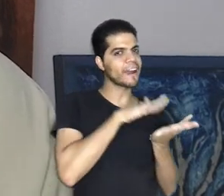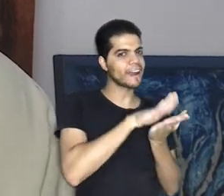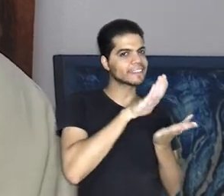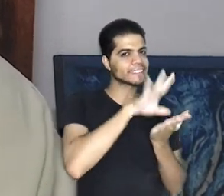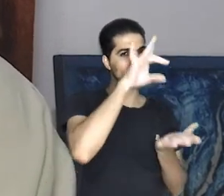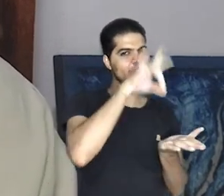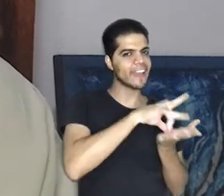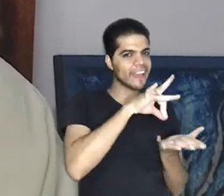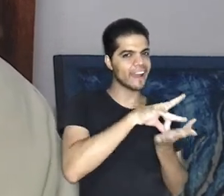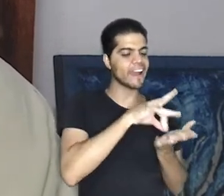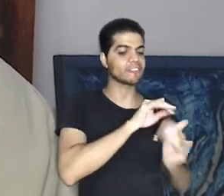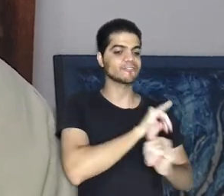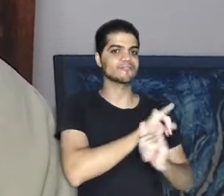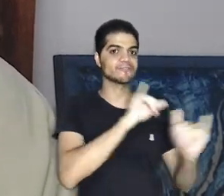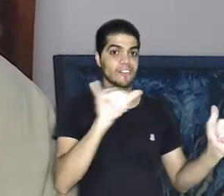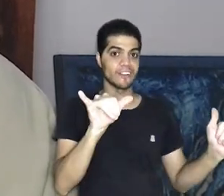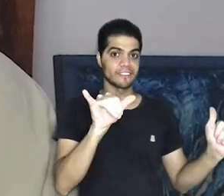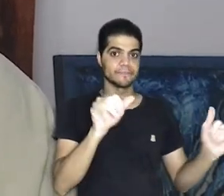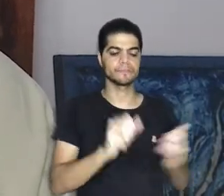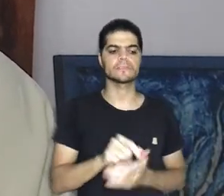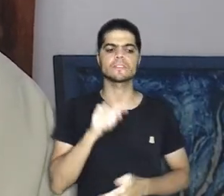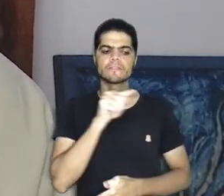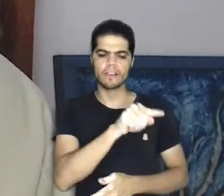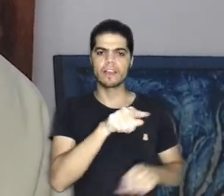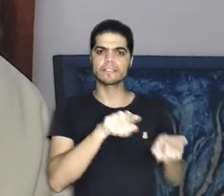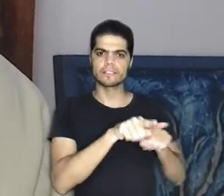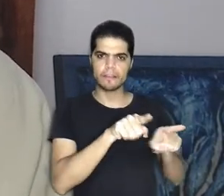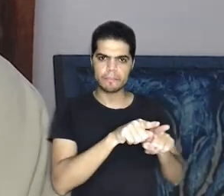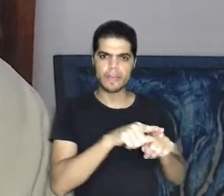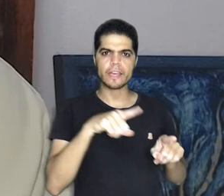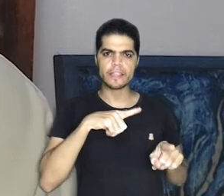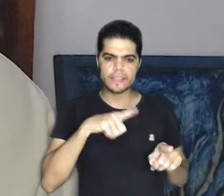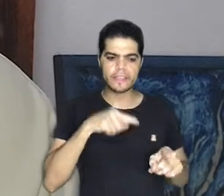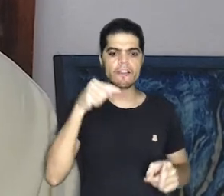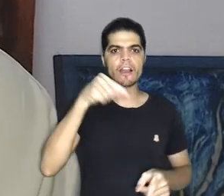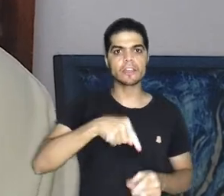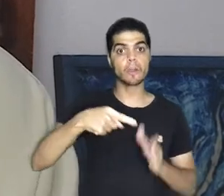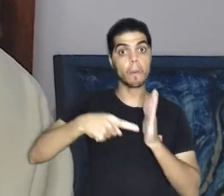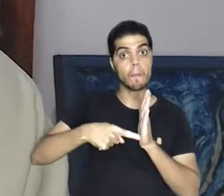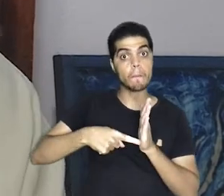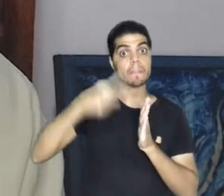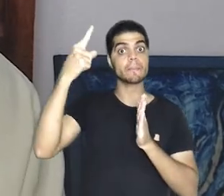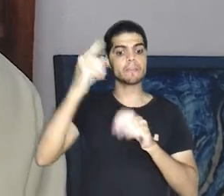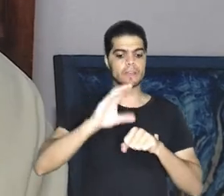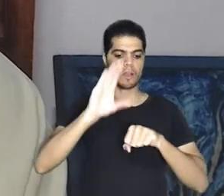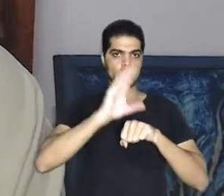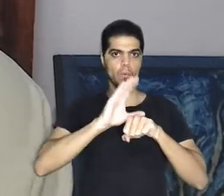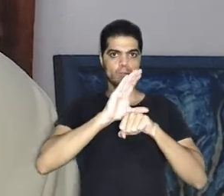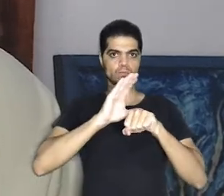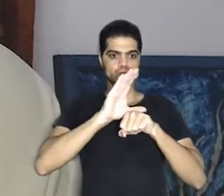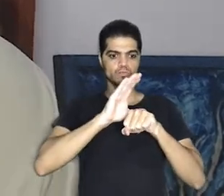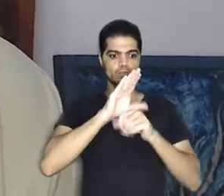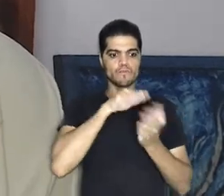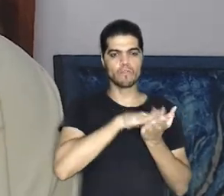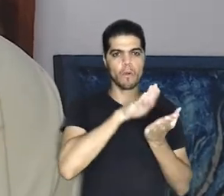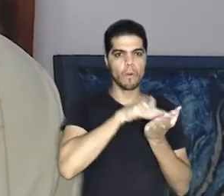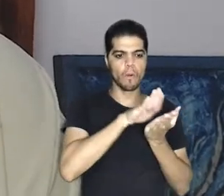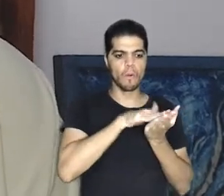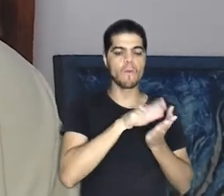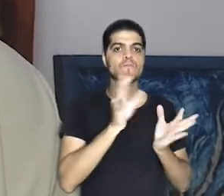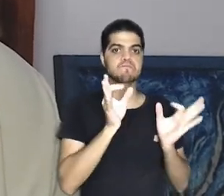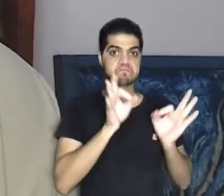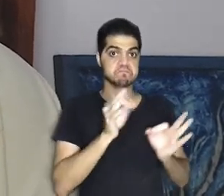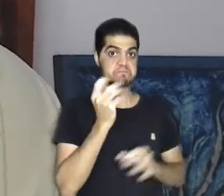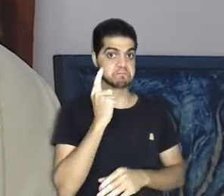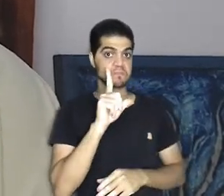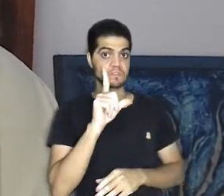real. E será ele também que irá imprimir a nossa primeira Constituição, mesmo